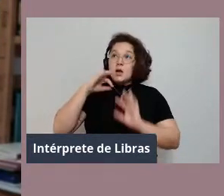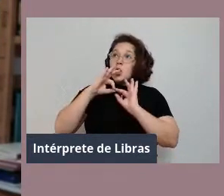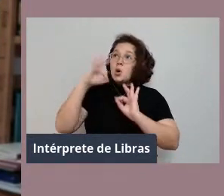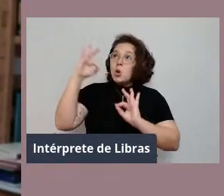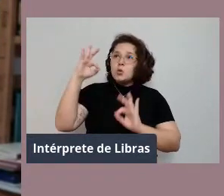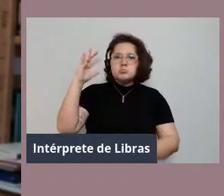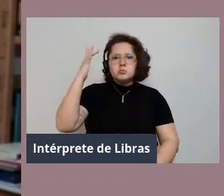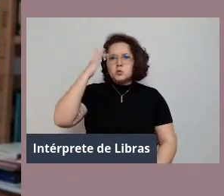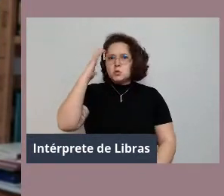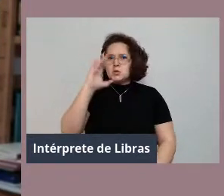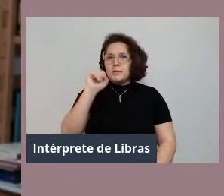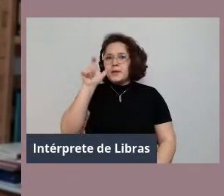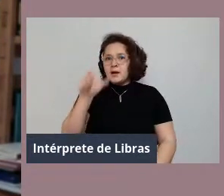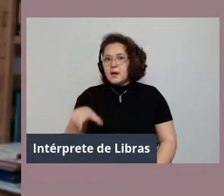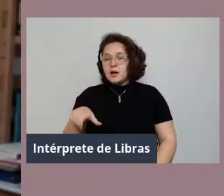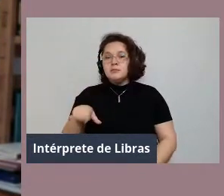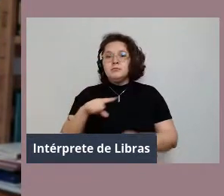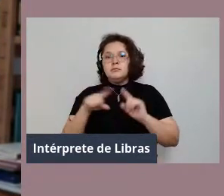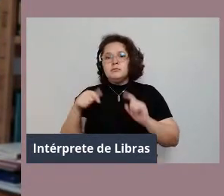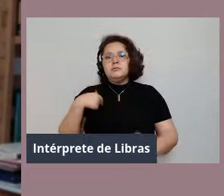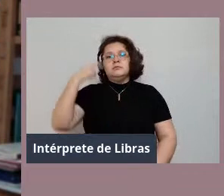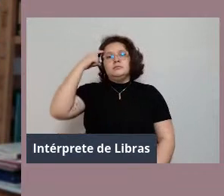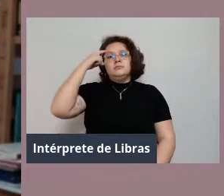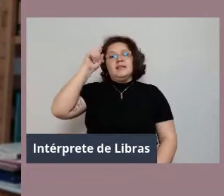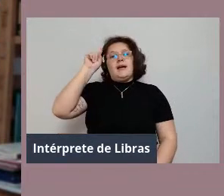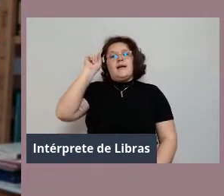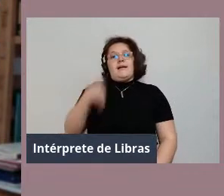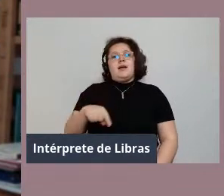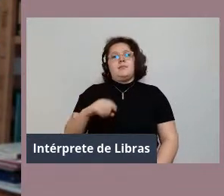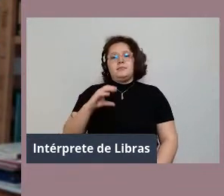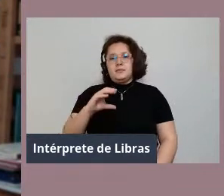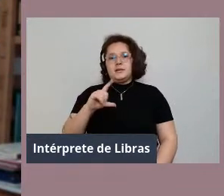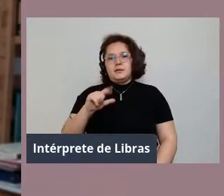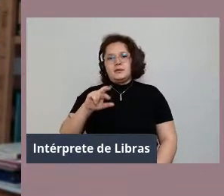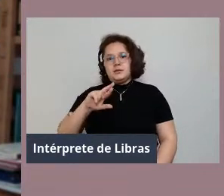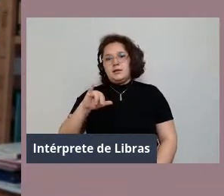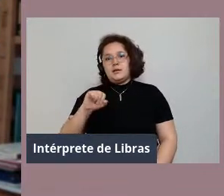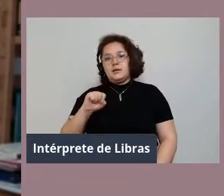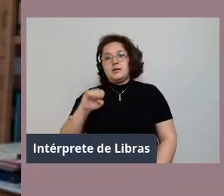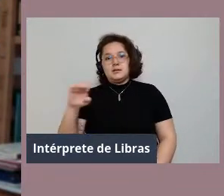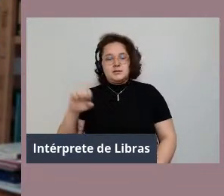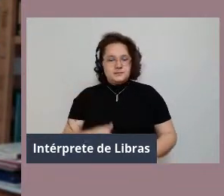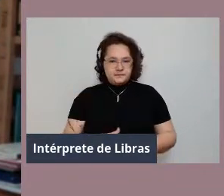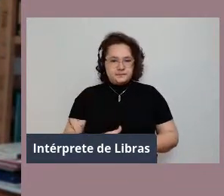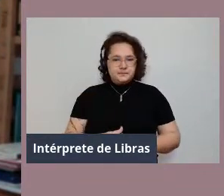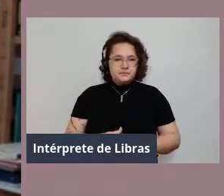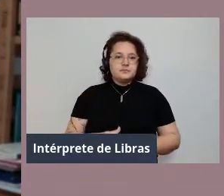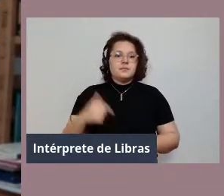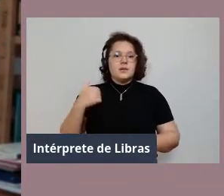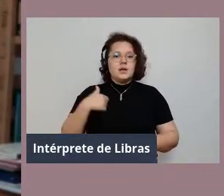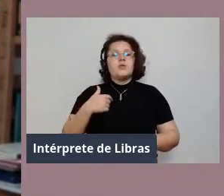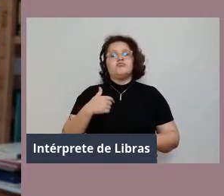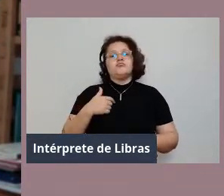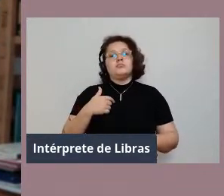os traços, mas podia apostar que era Clarice. Entrei no prédio, dirigi-me ao